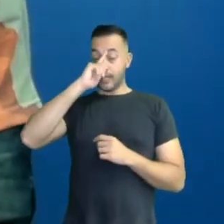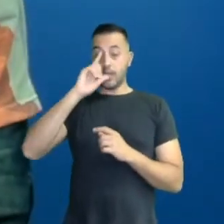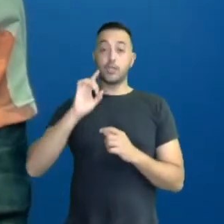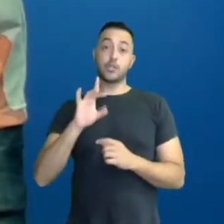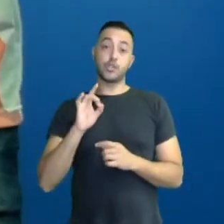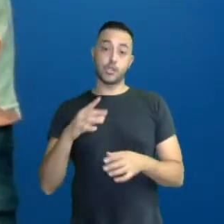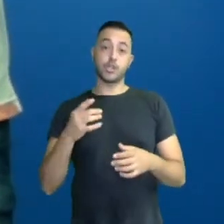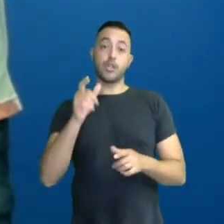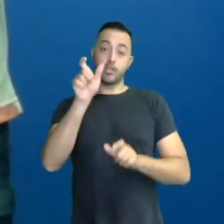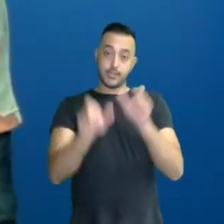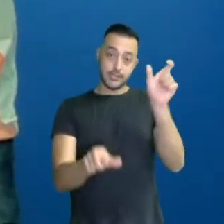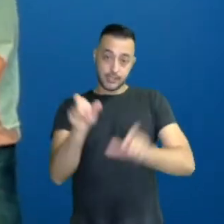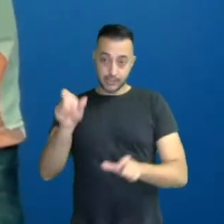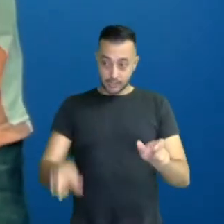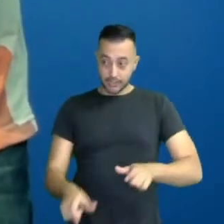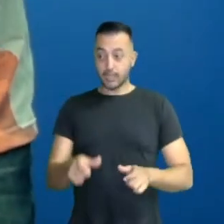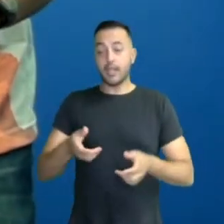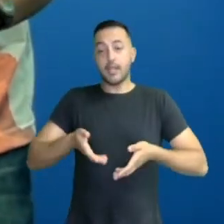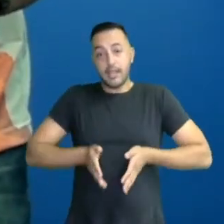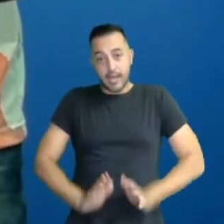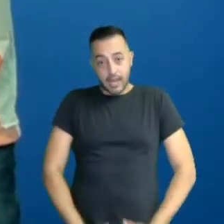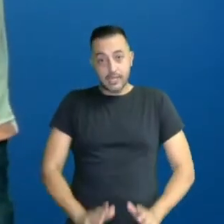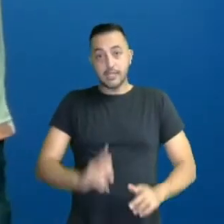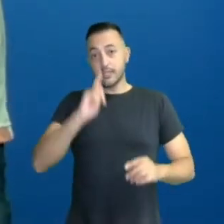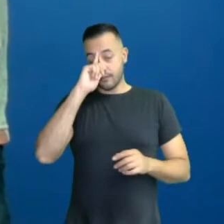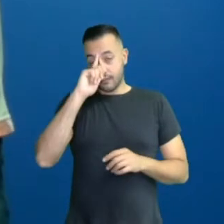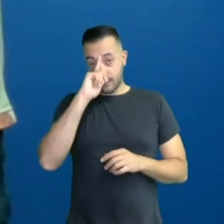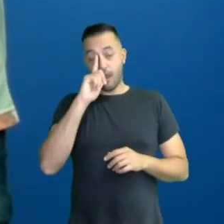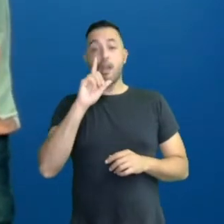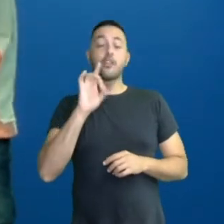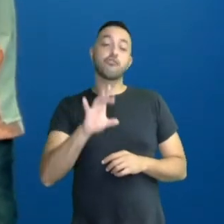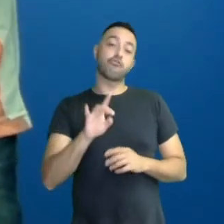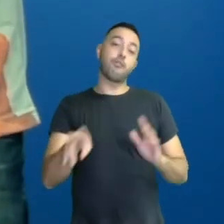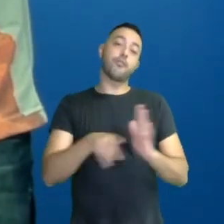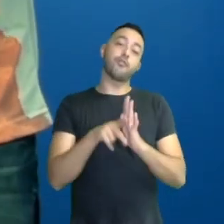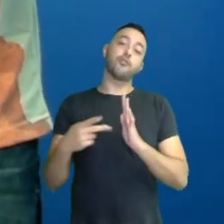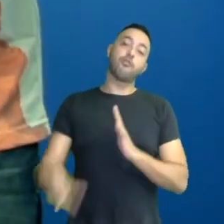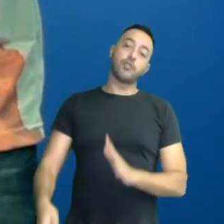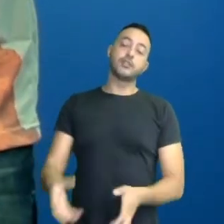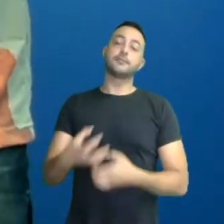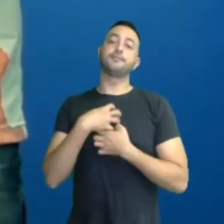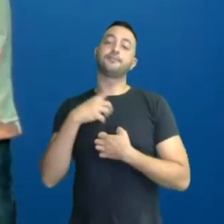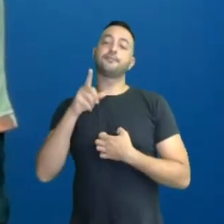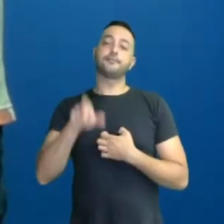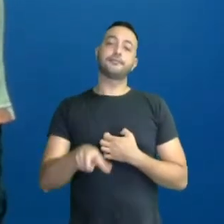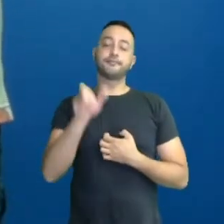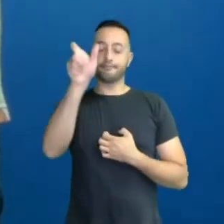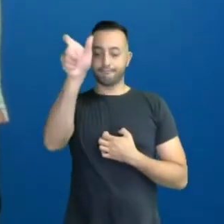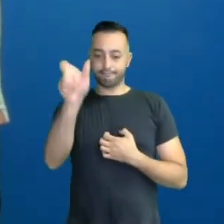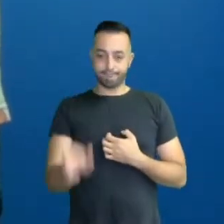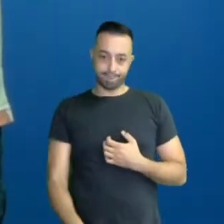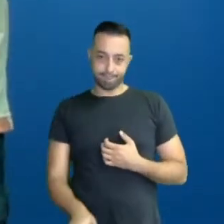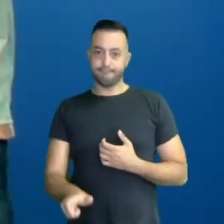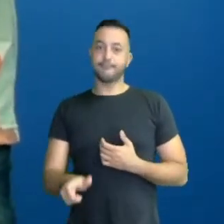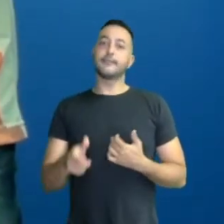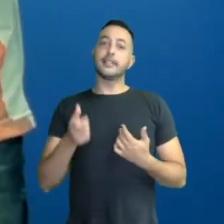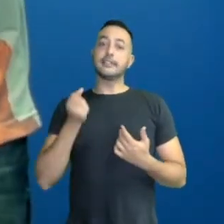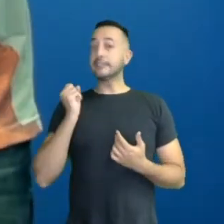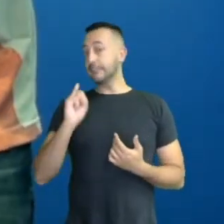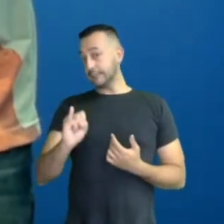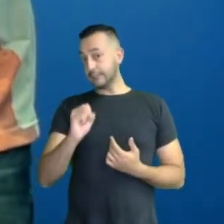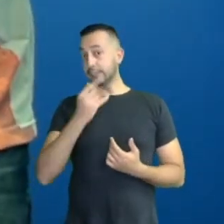apenas os cidadãos nascidos na Grécia eram considerados cidadãos. Isso se eles